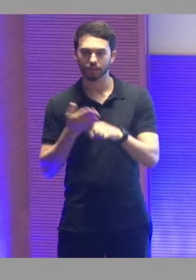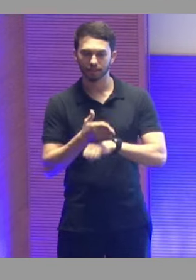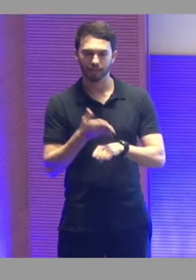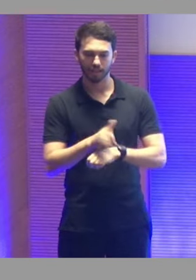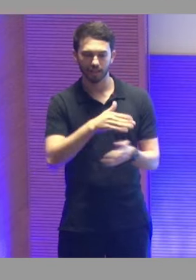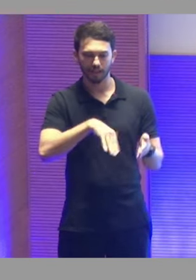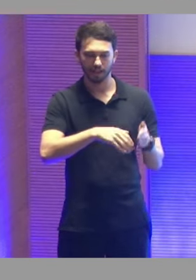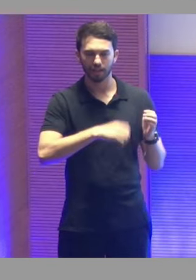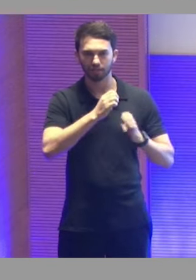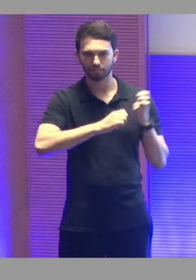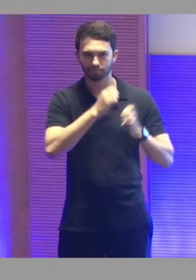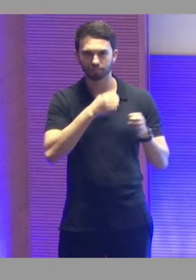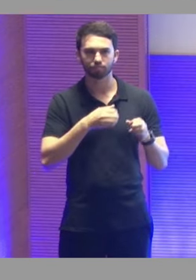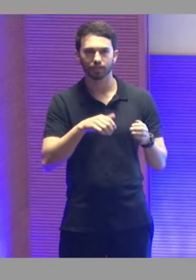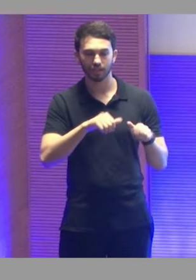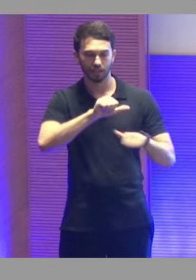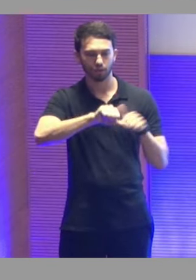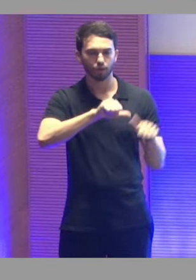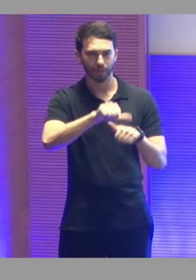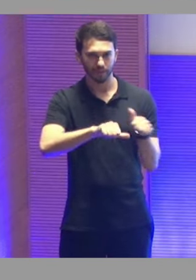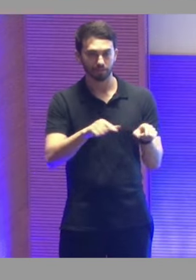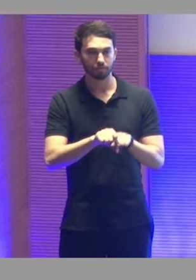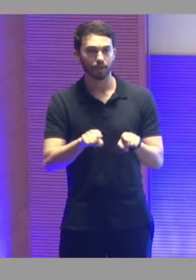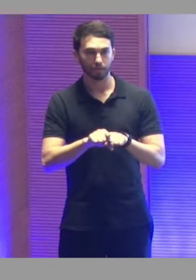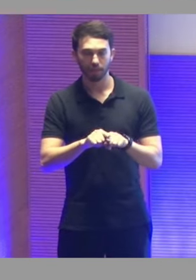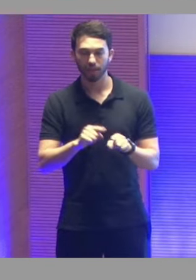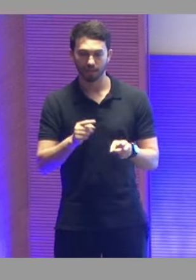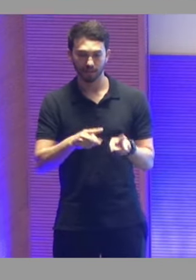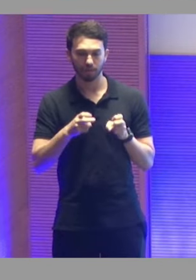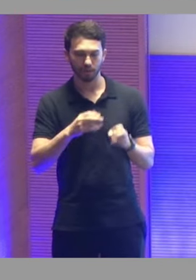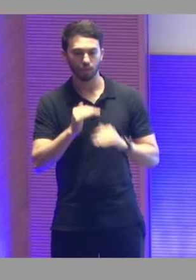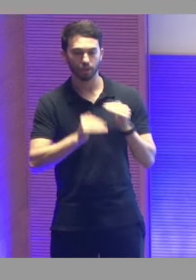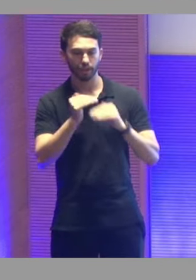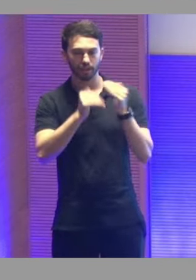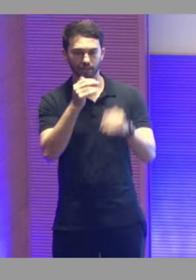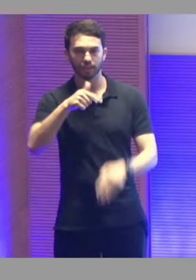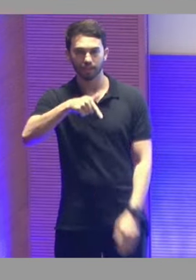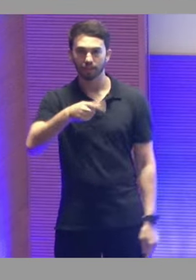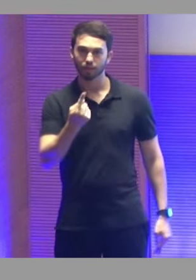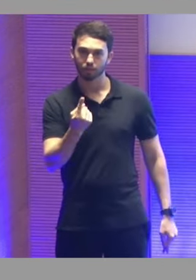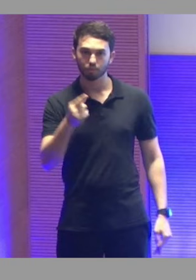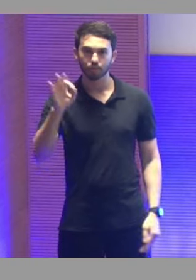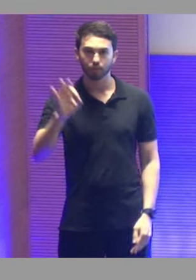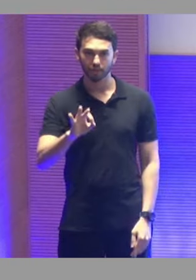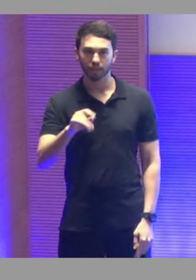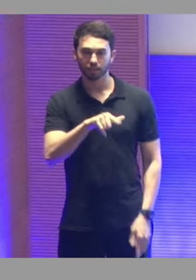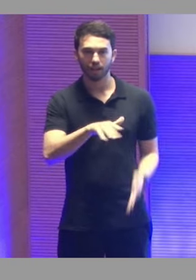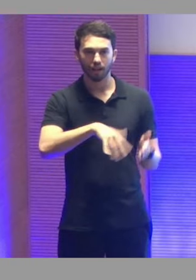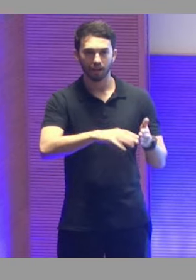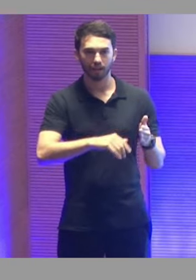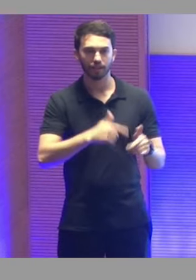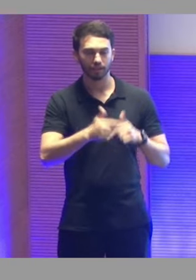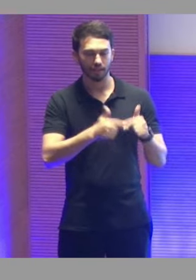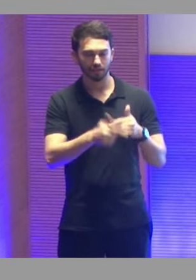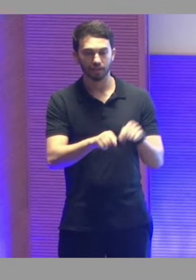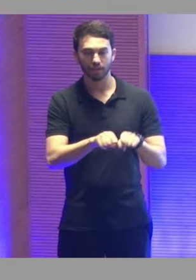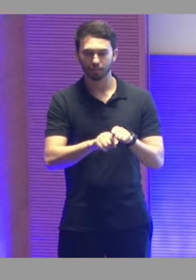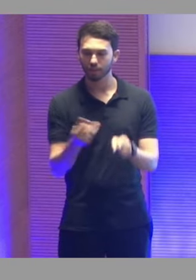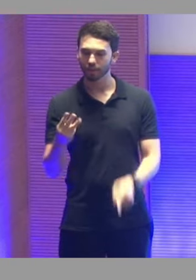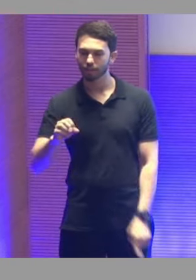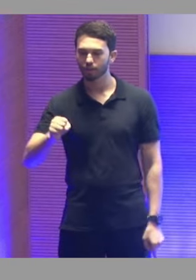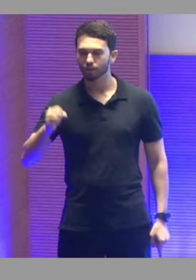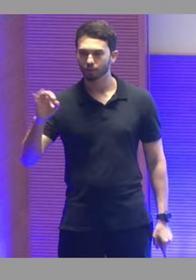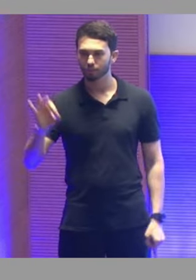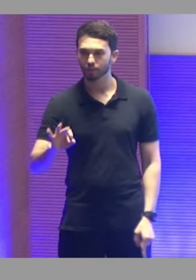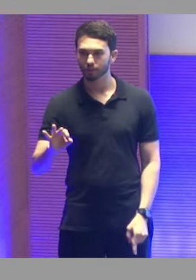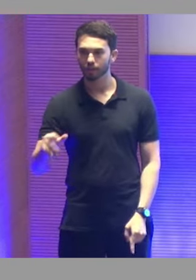indústria de transformação também observamos o um crescimento de 68 no setor de serviços e de 38% no número